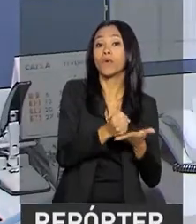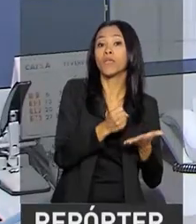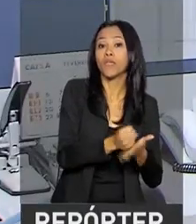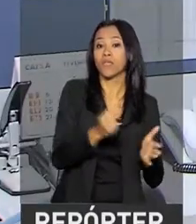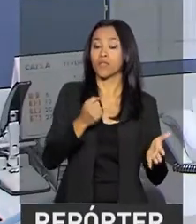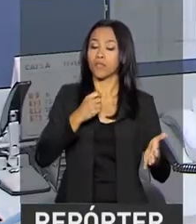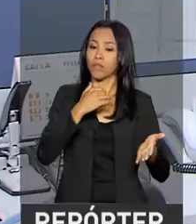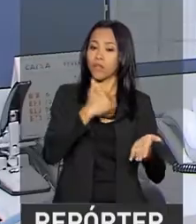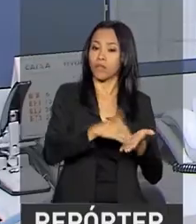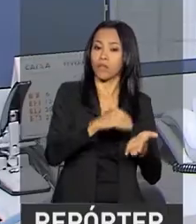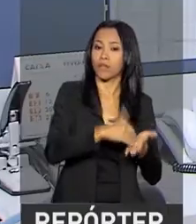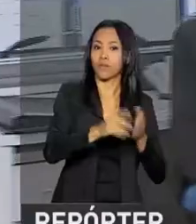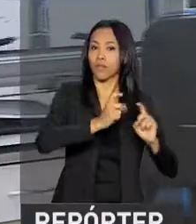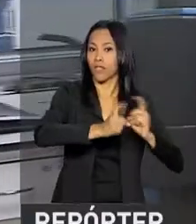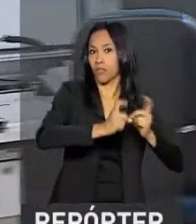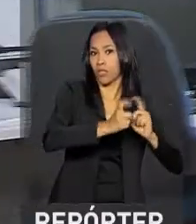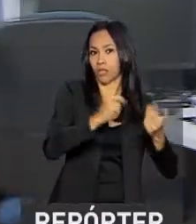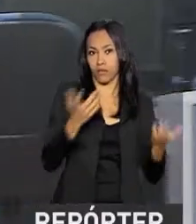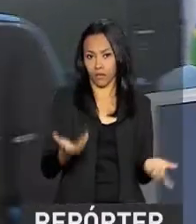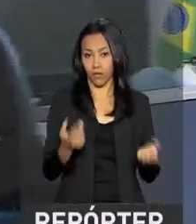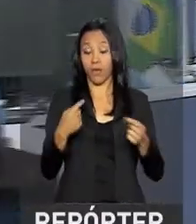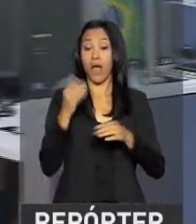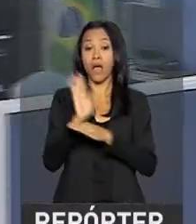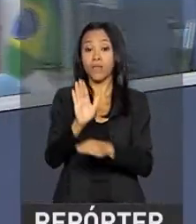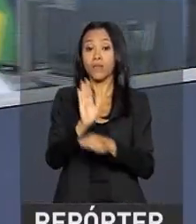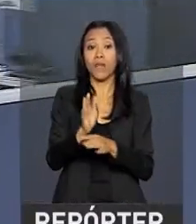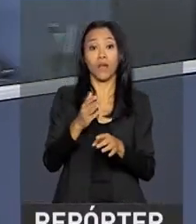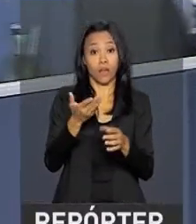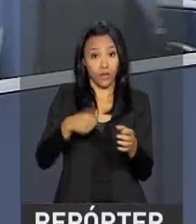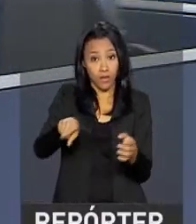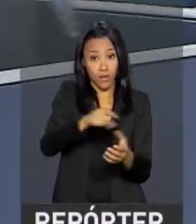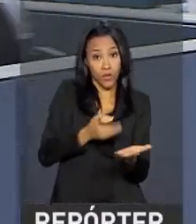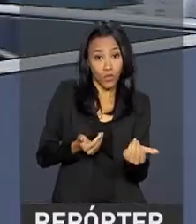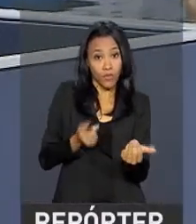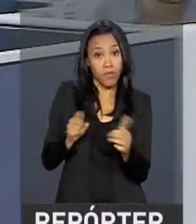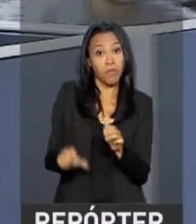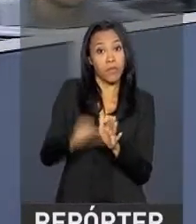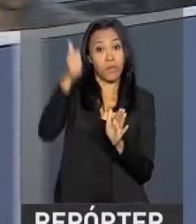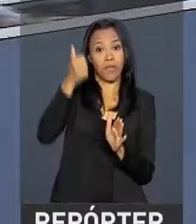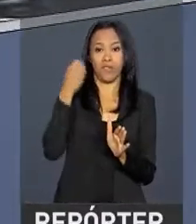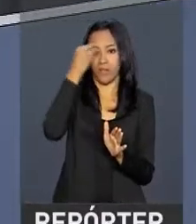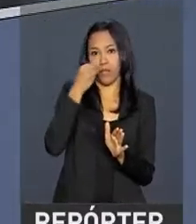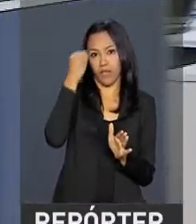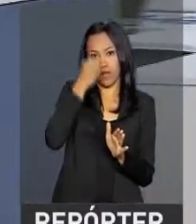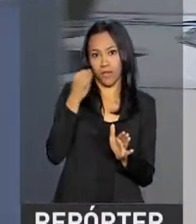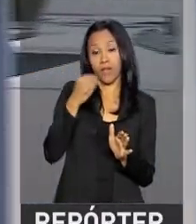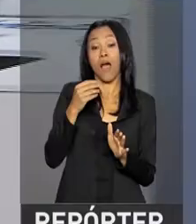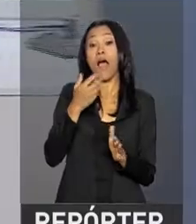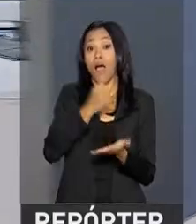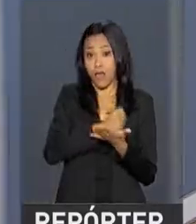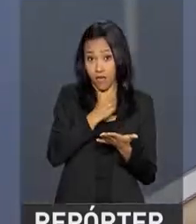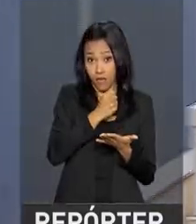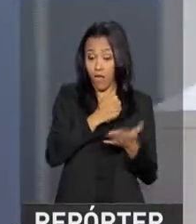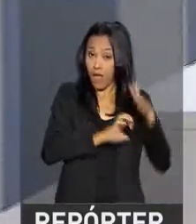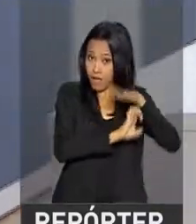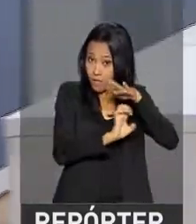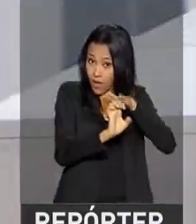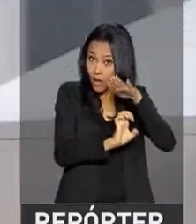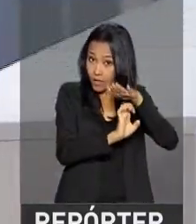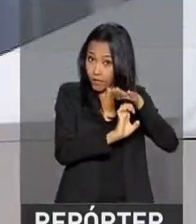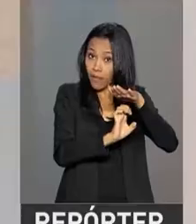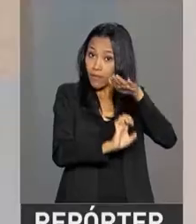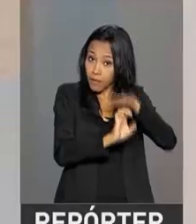assistentes administrativos além de ajudar os jovens a ter uma primeira experiência profissional a empresa que contrata também tem